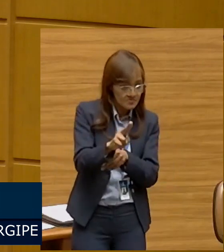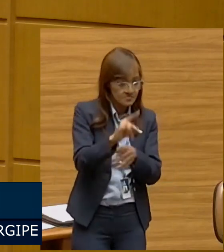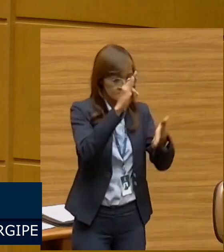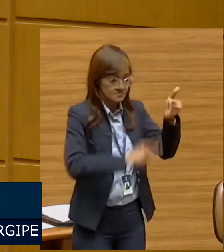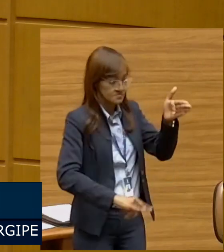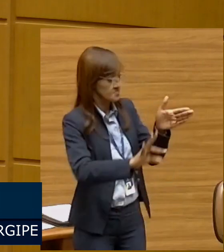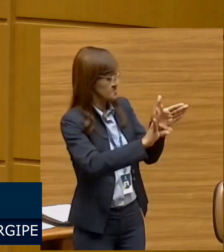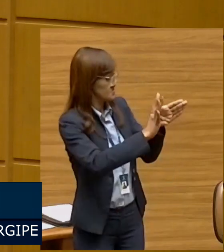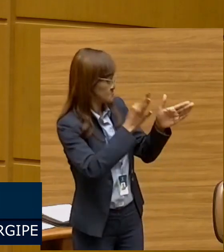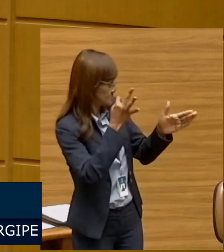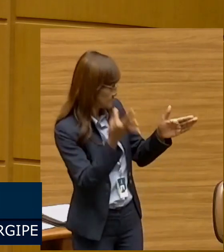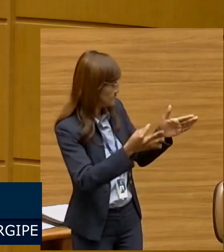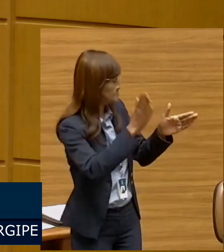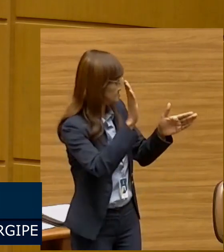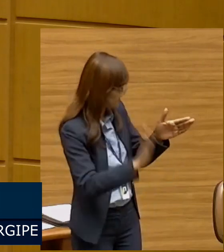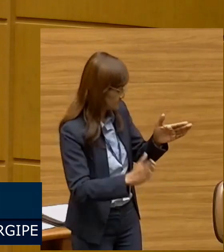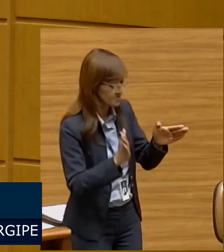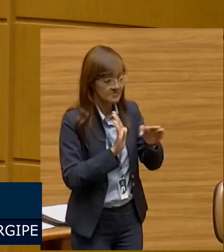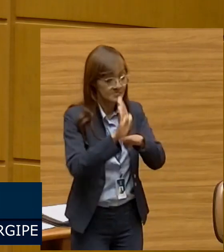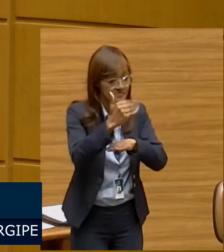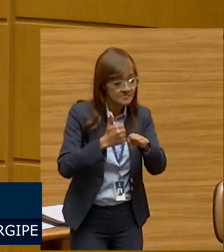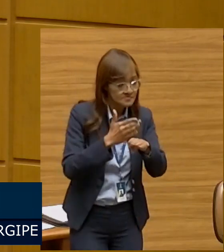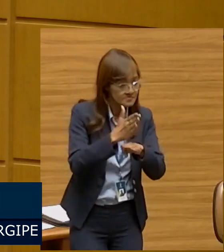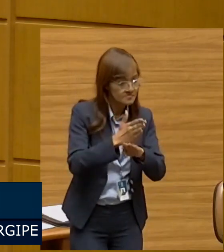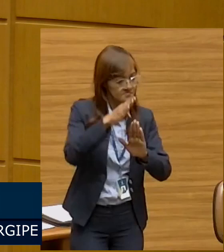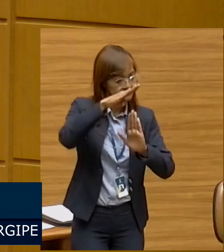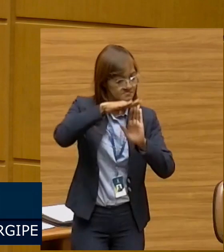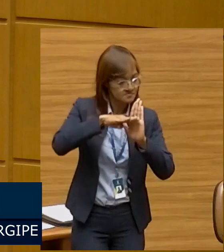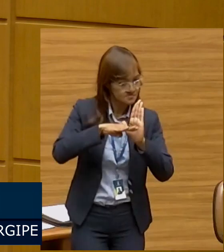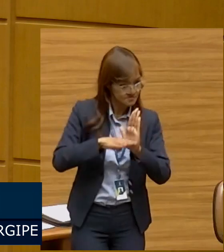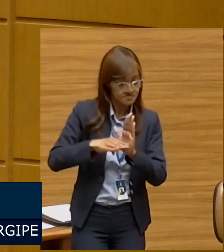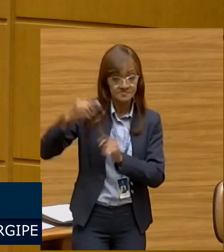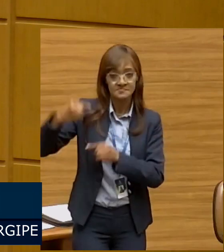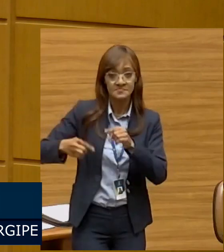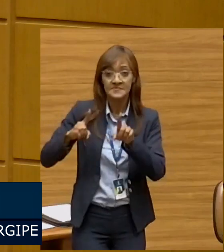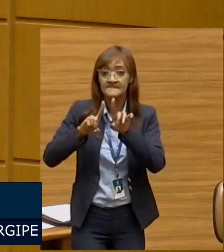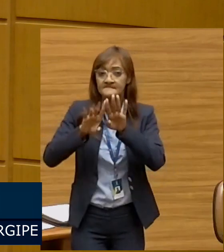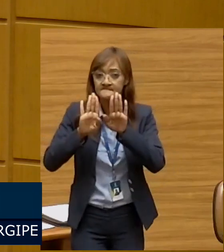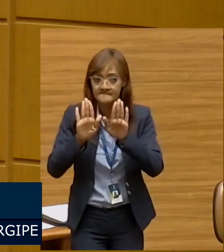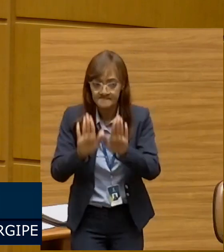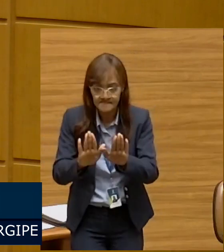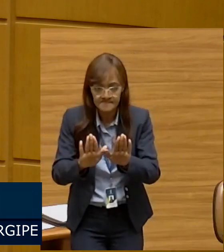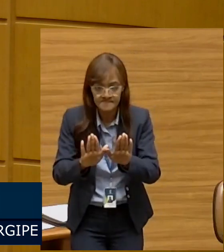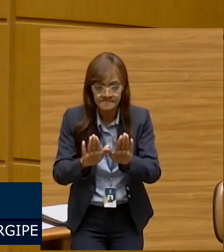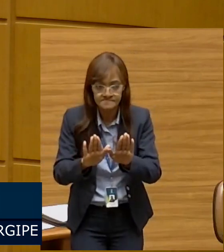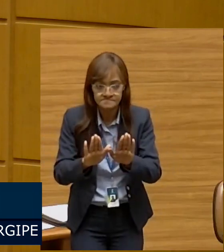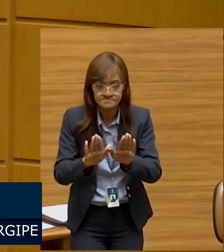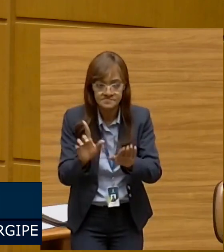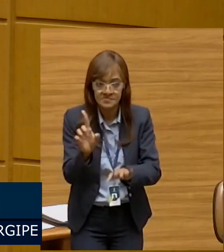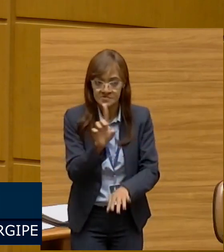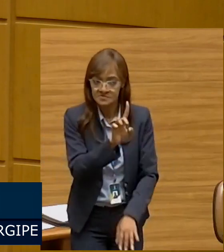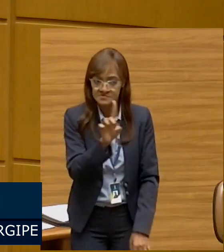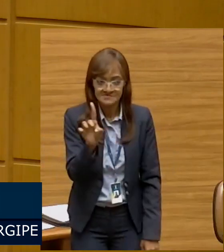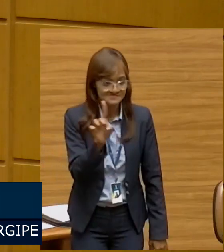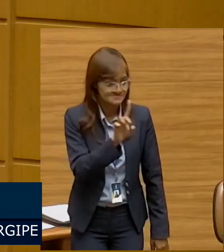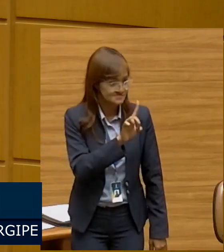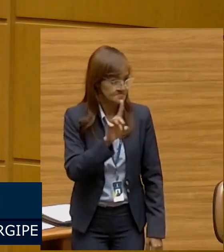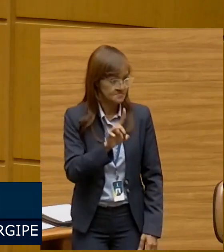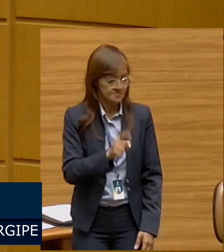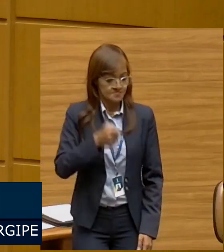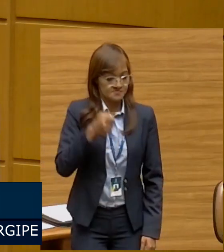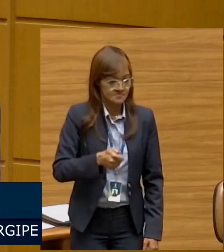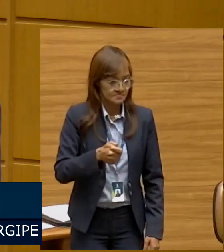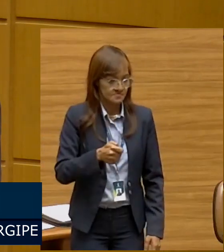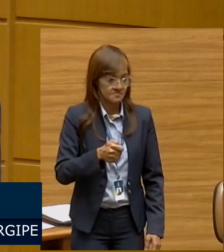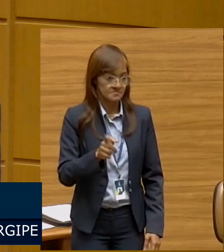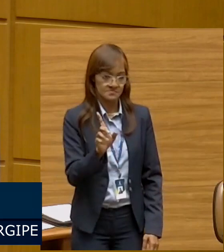a acessibilidade é um plano, é uma política, mas ela não deve e não vai ser carregada por esses